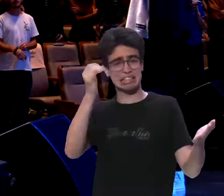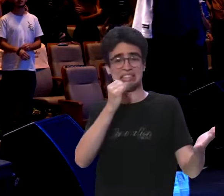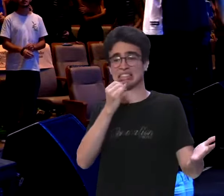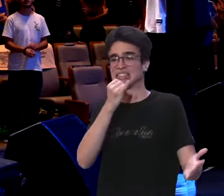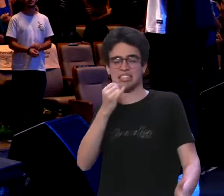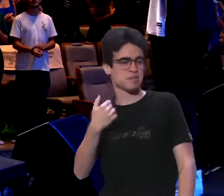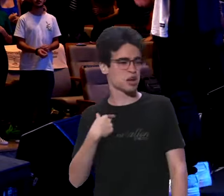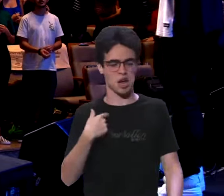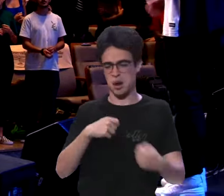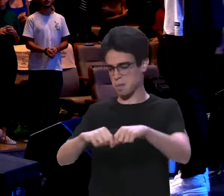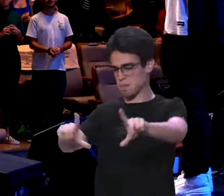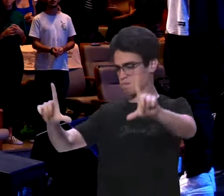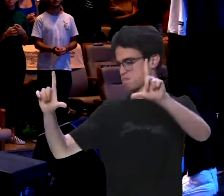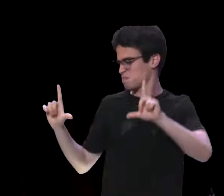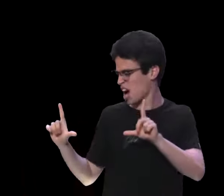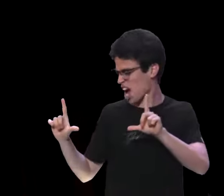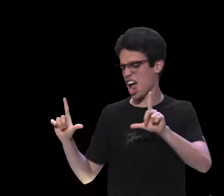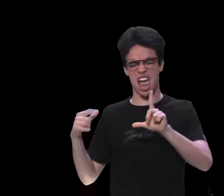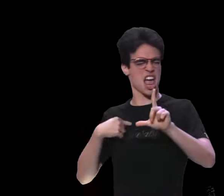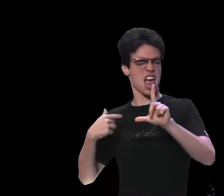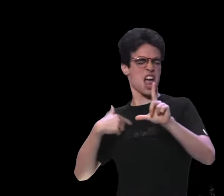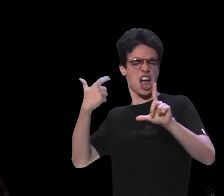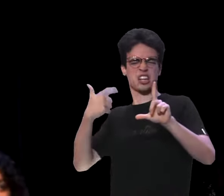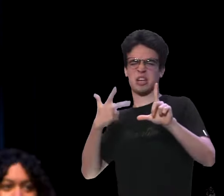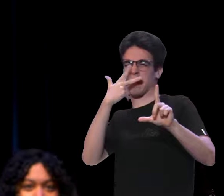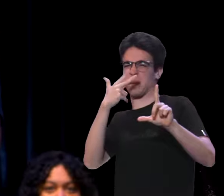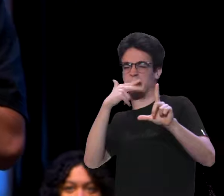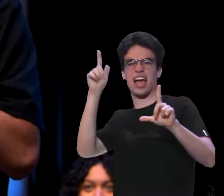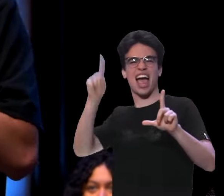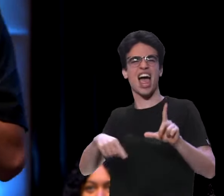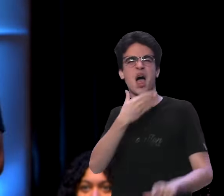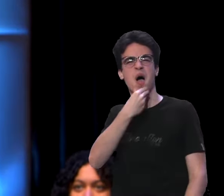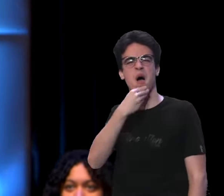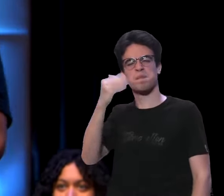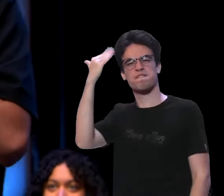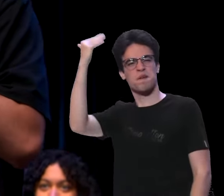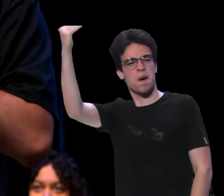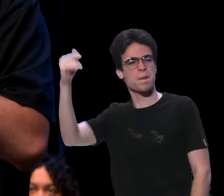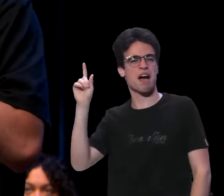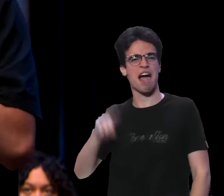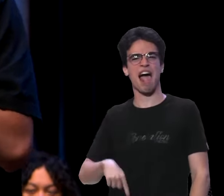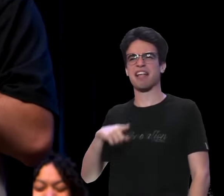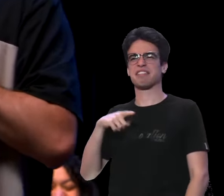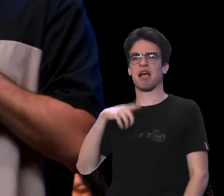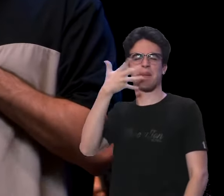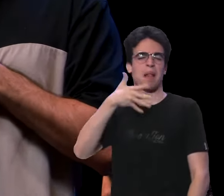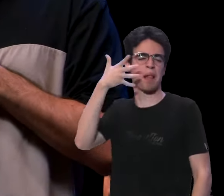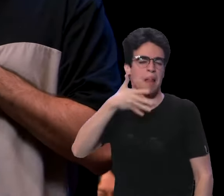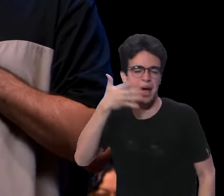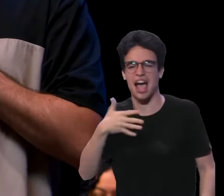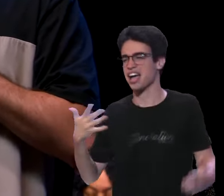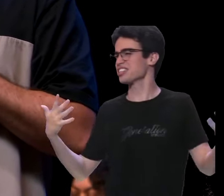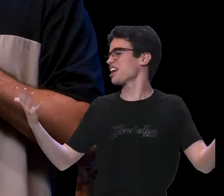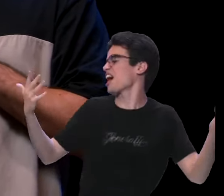do caminhão, achando que é uma coisa meio Pablo Marçal, assim, eu sou a água, né? Não é isso.